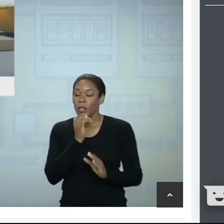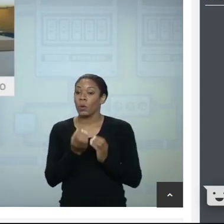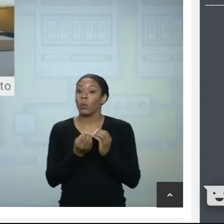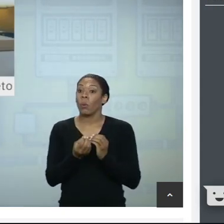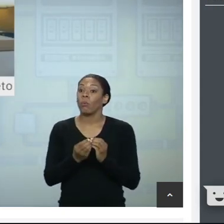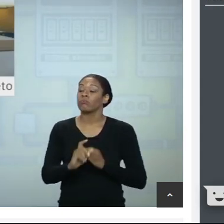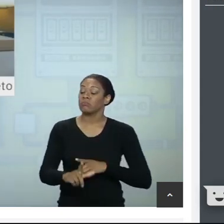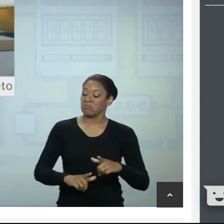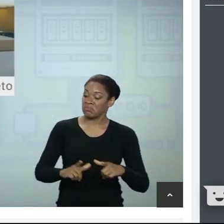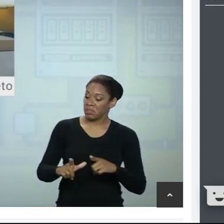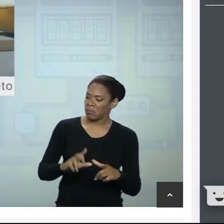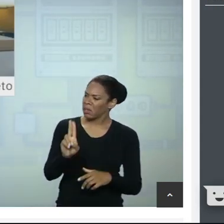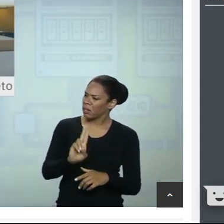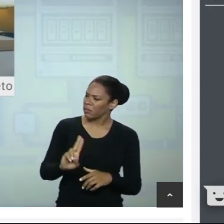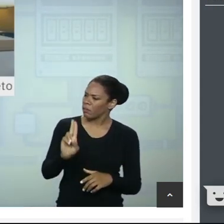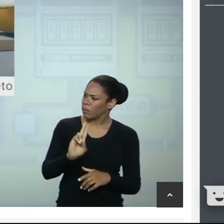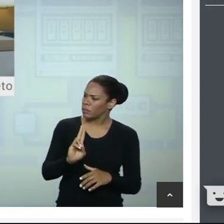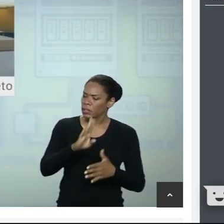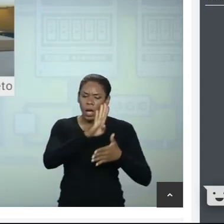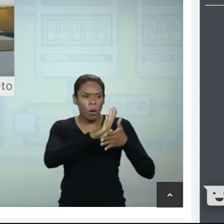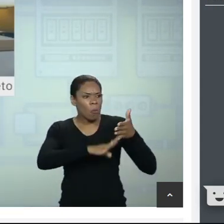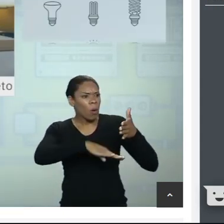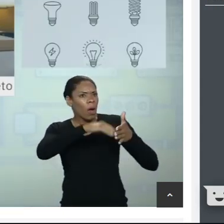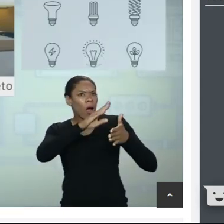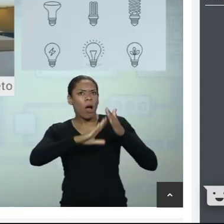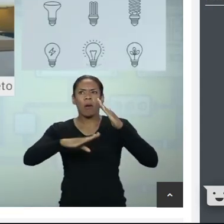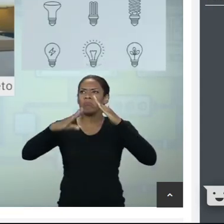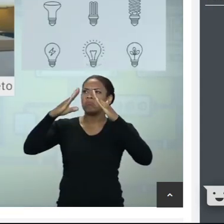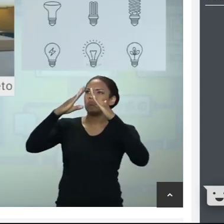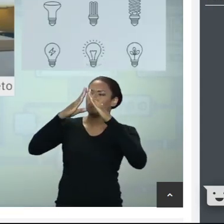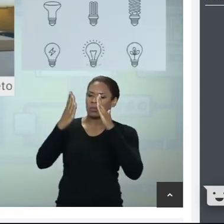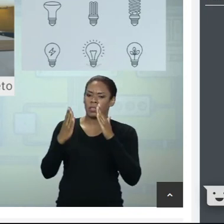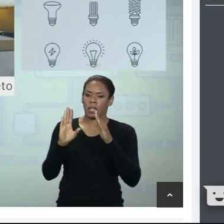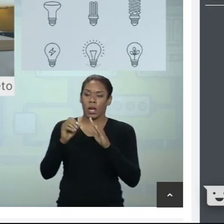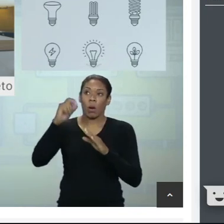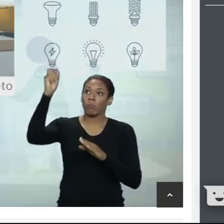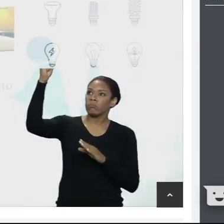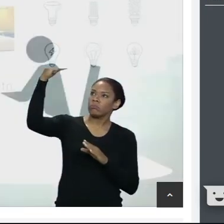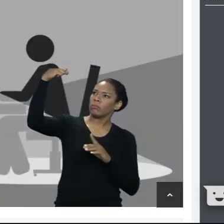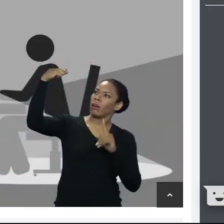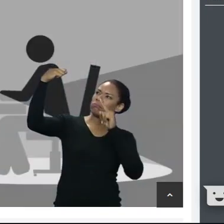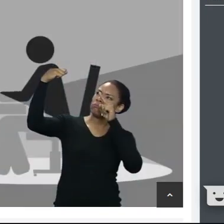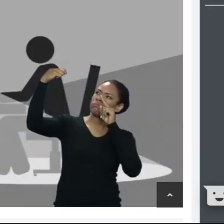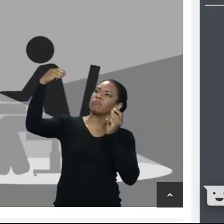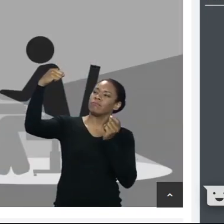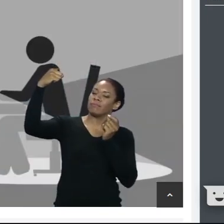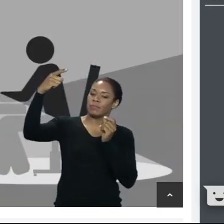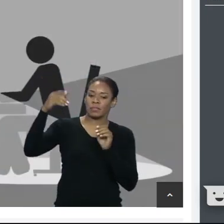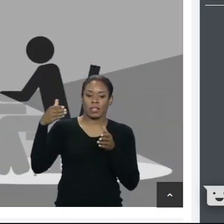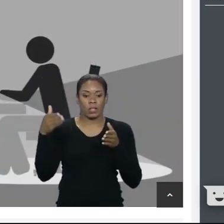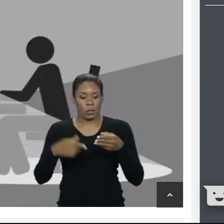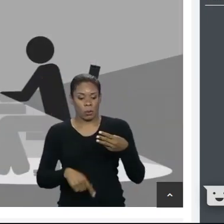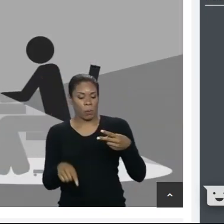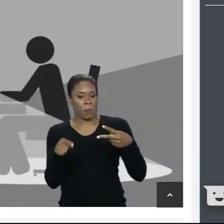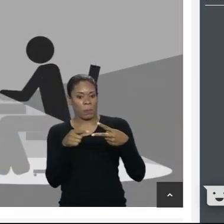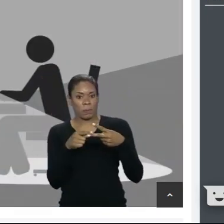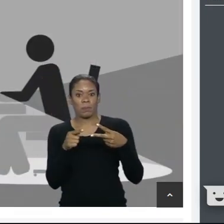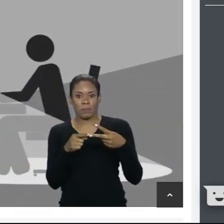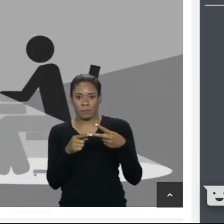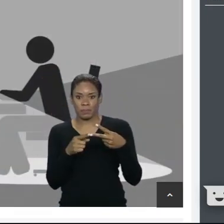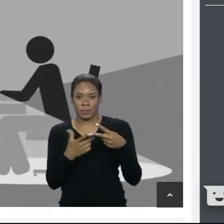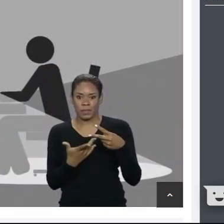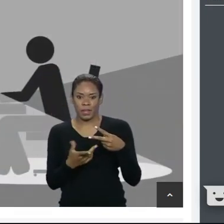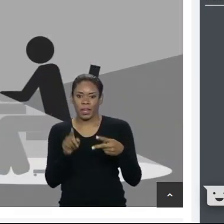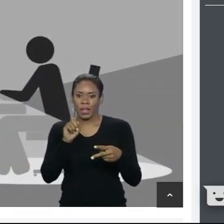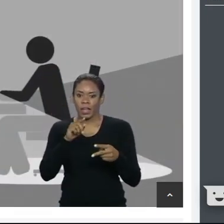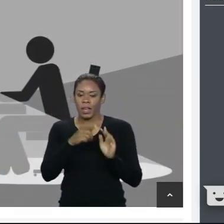desenvolvida, cores das paredes e do teto e tipo de lâmpada escolhida, por exemplo. Já o método ponto a ponto